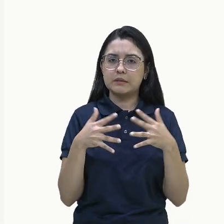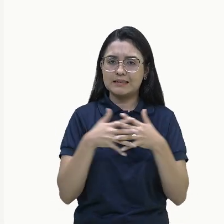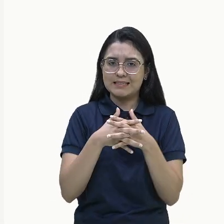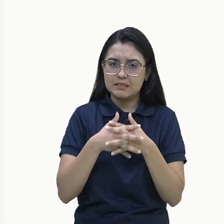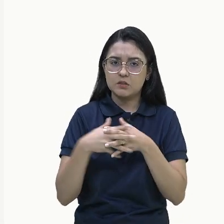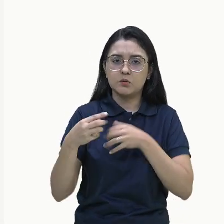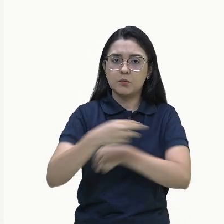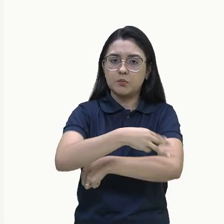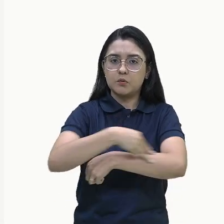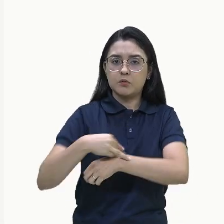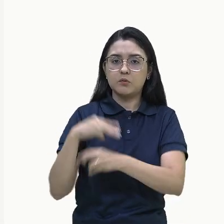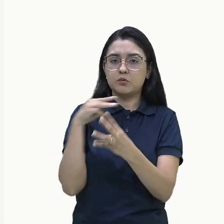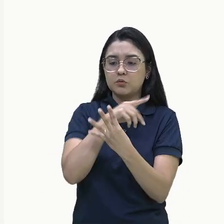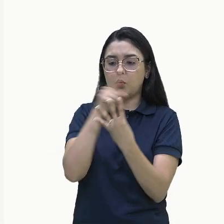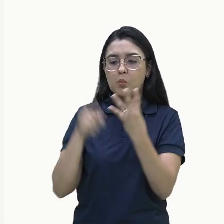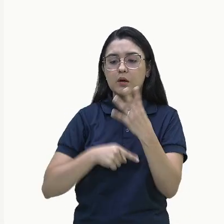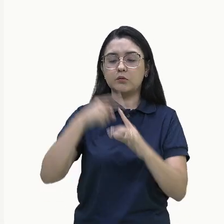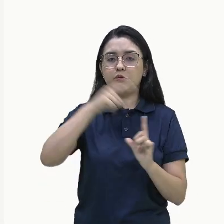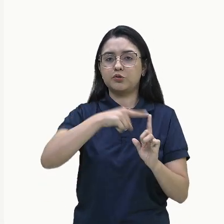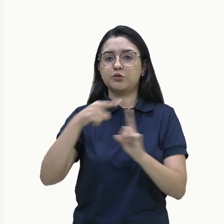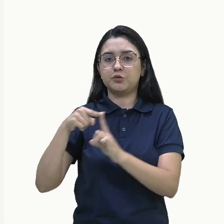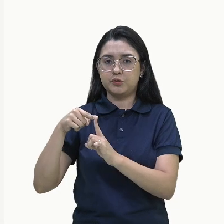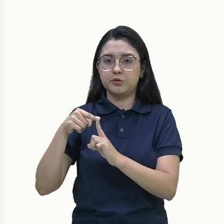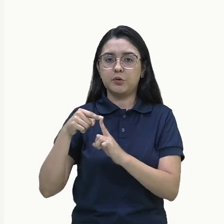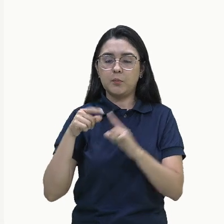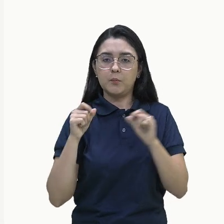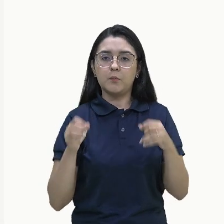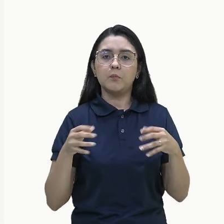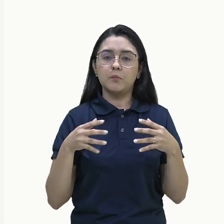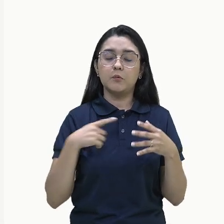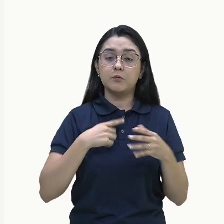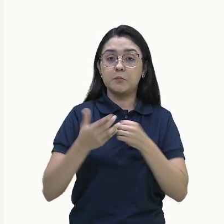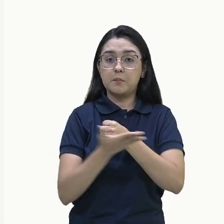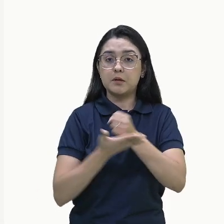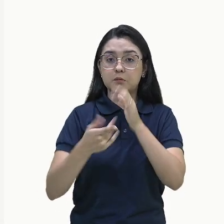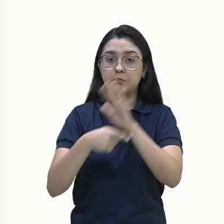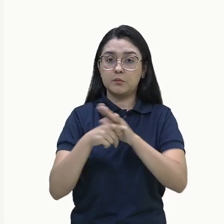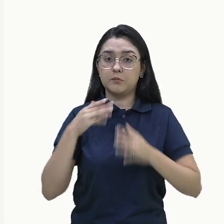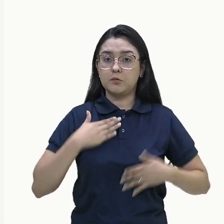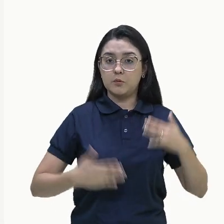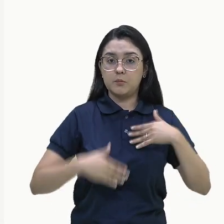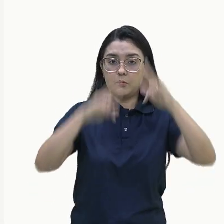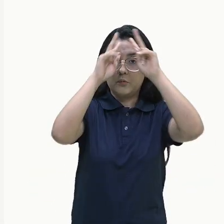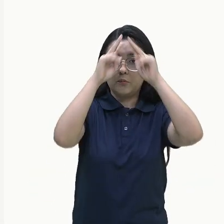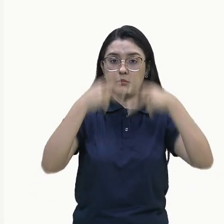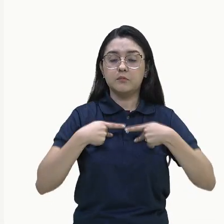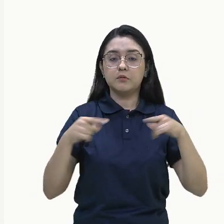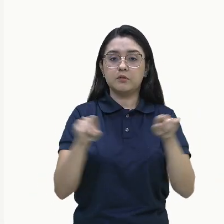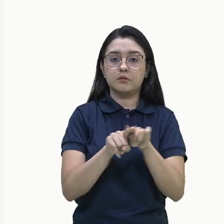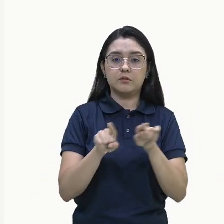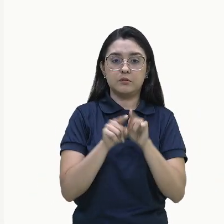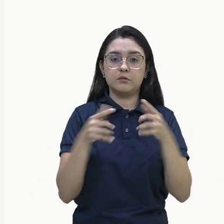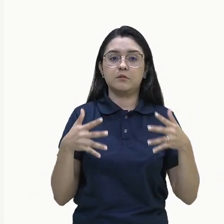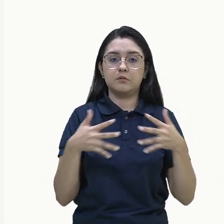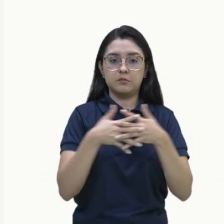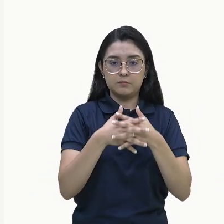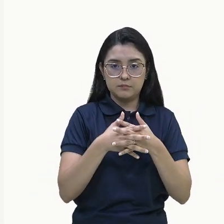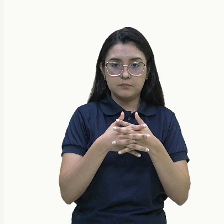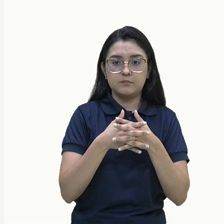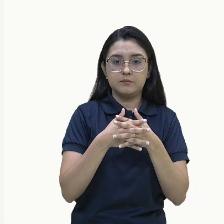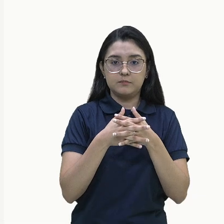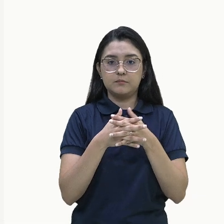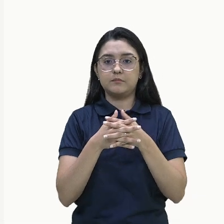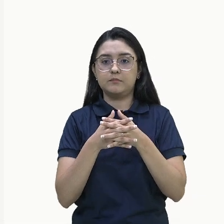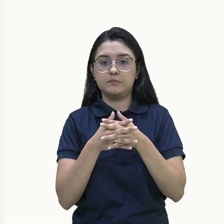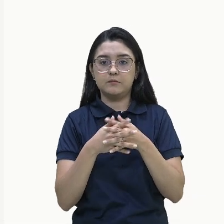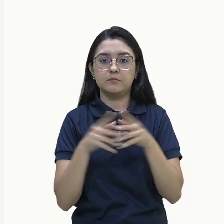um dos 4 tipos de tecidos básicos do corpo humano. Juntamente com o tecido muscular, nós vamos ter